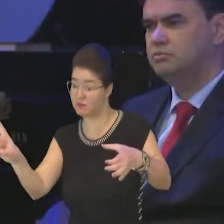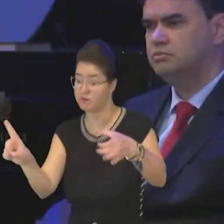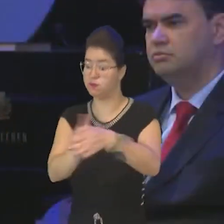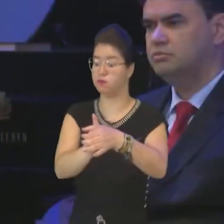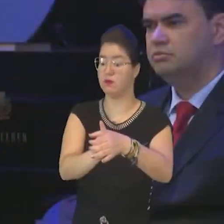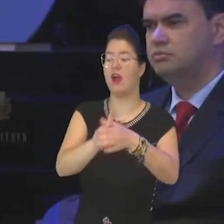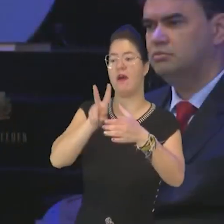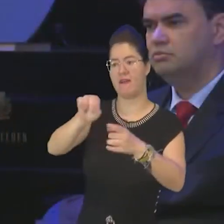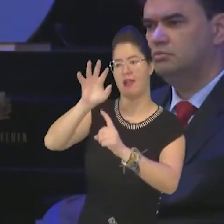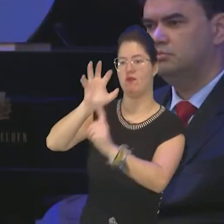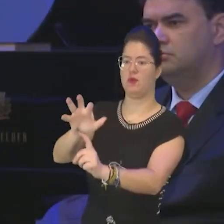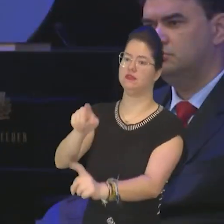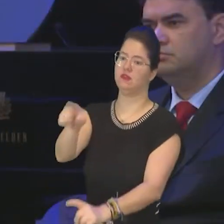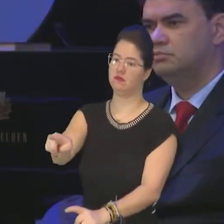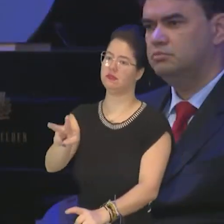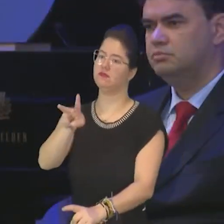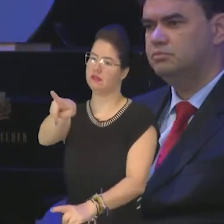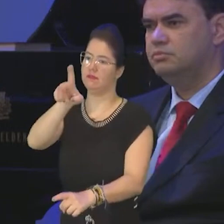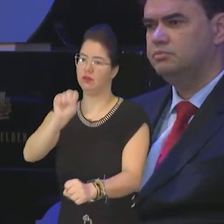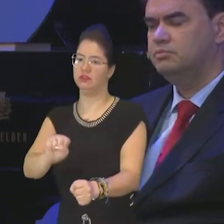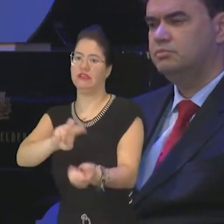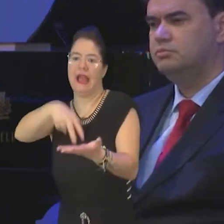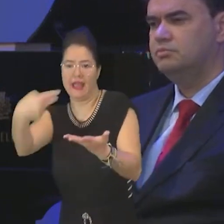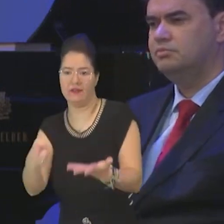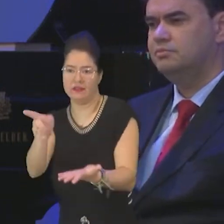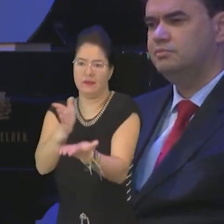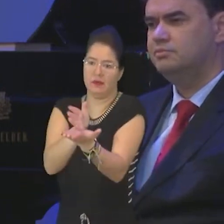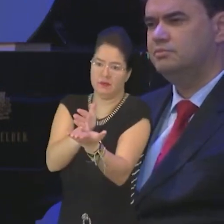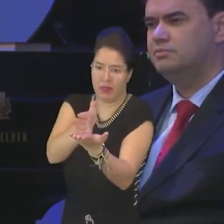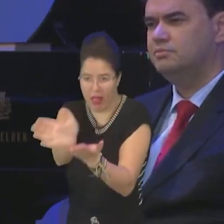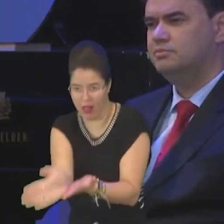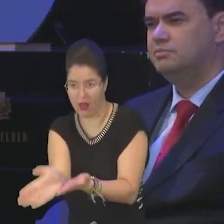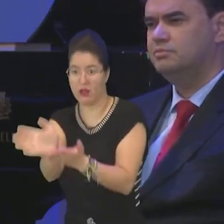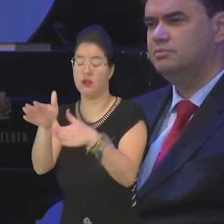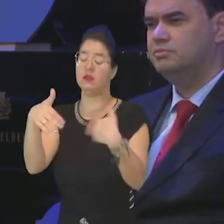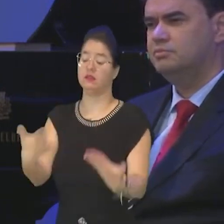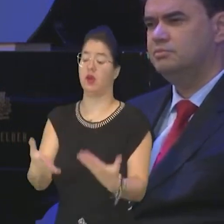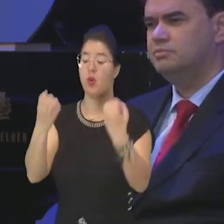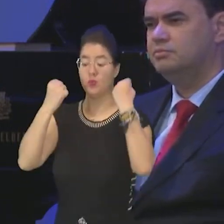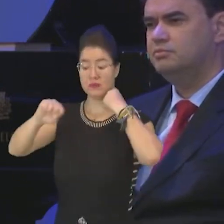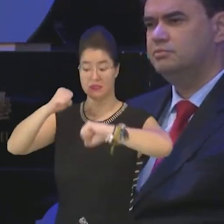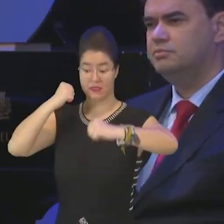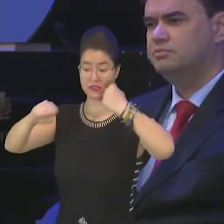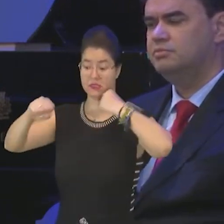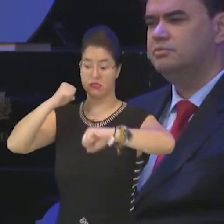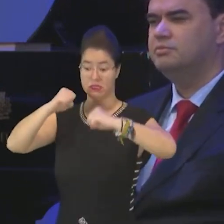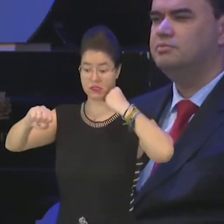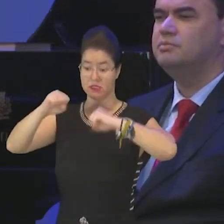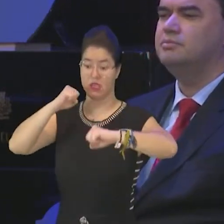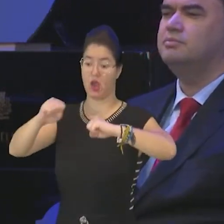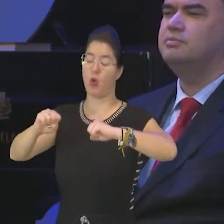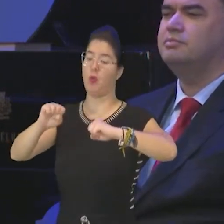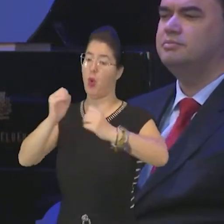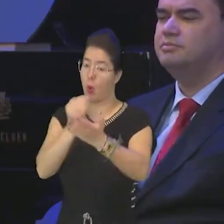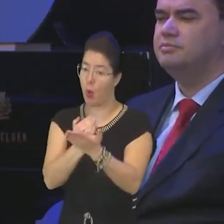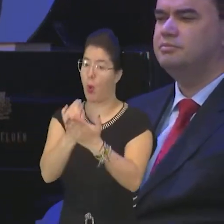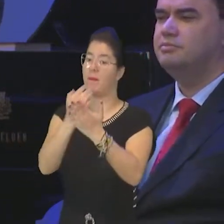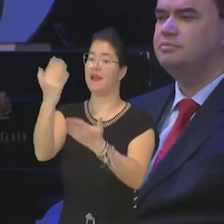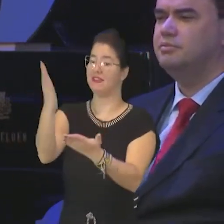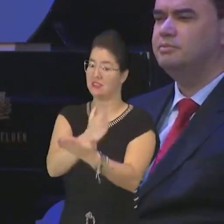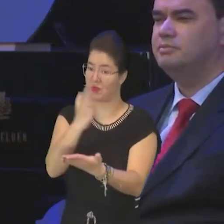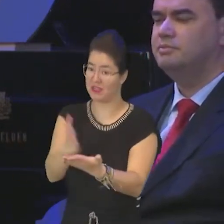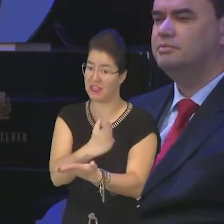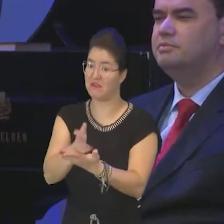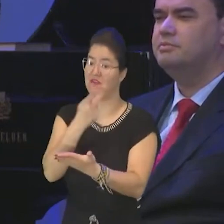você. Por isso, o salmista já inicia o livro dos Salmos com esta felicidade.